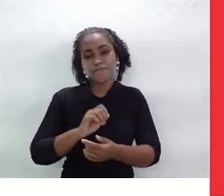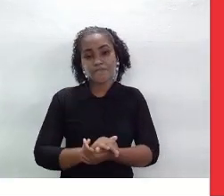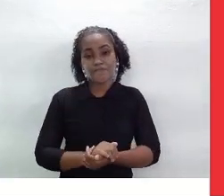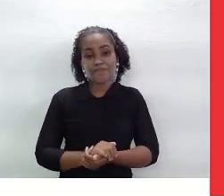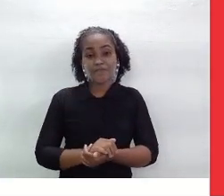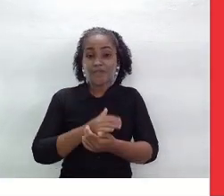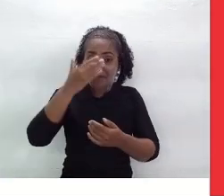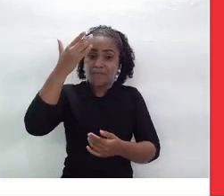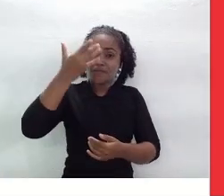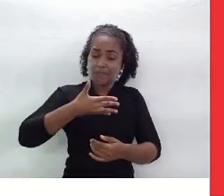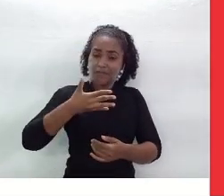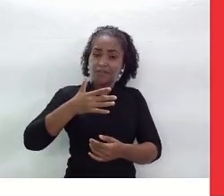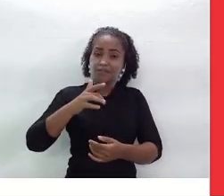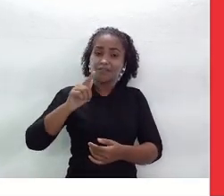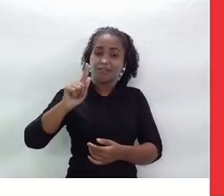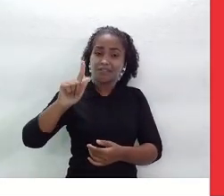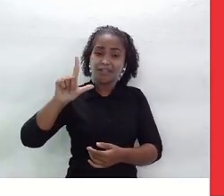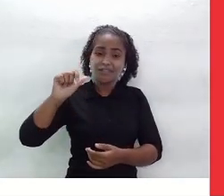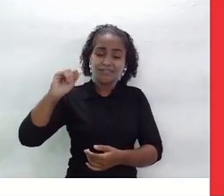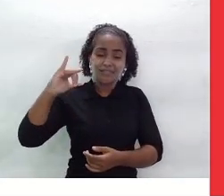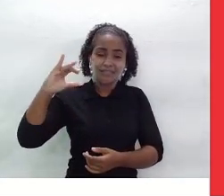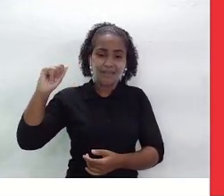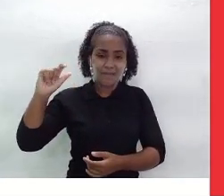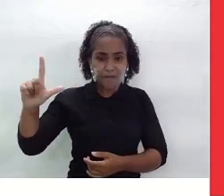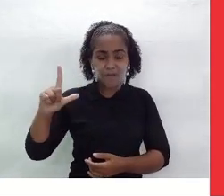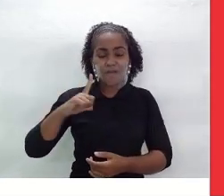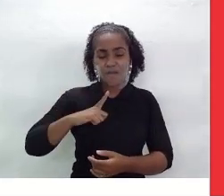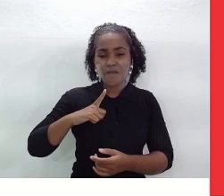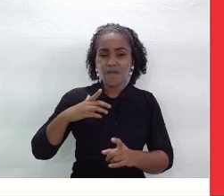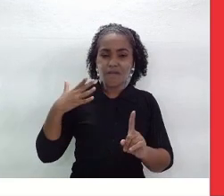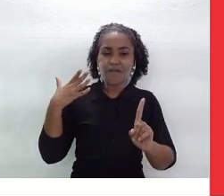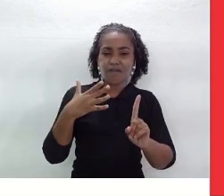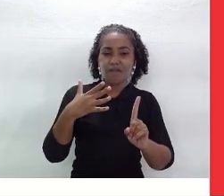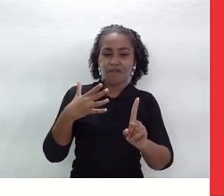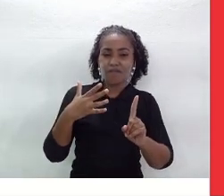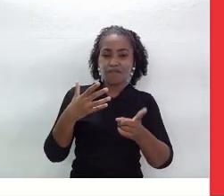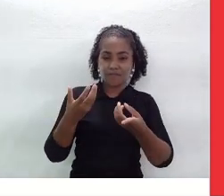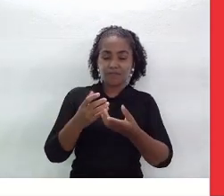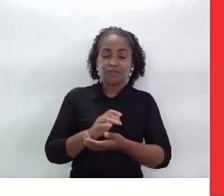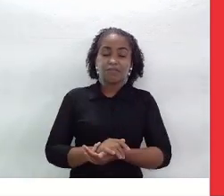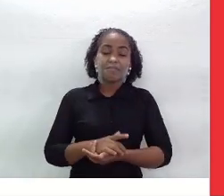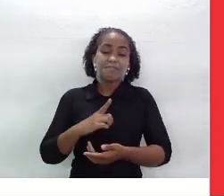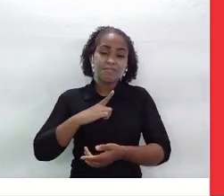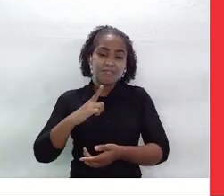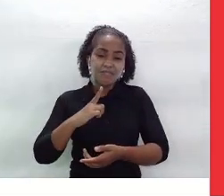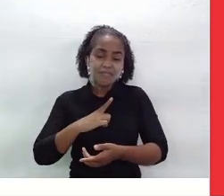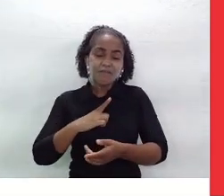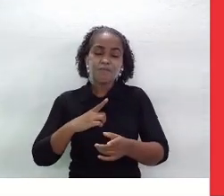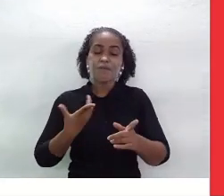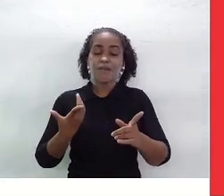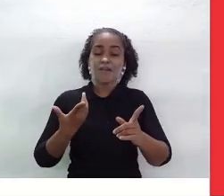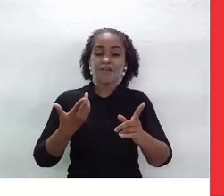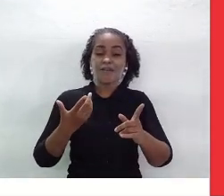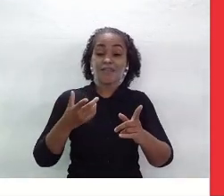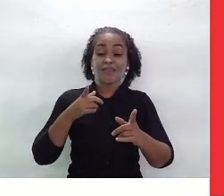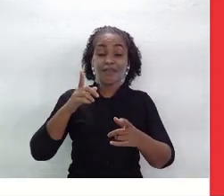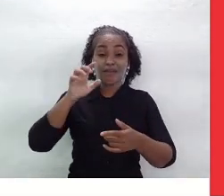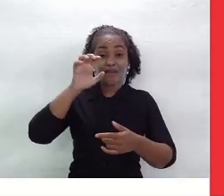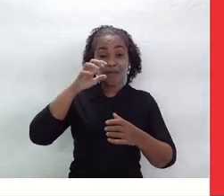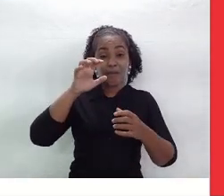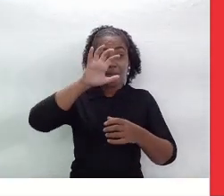evidência glacial que está se falando da questão da neve. Então, nesses continentes, a